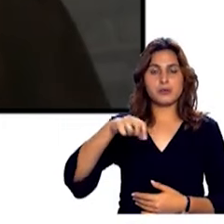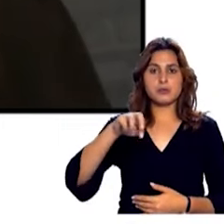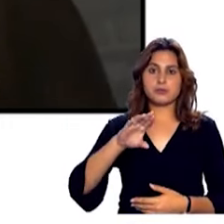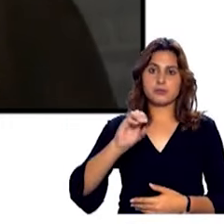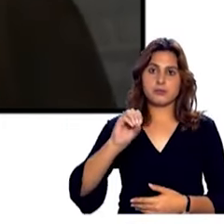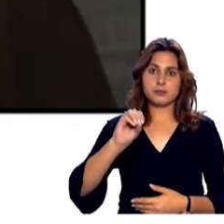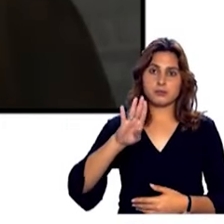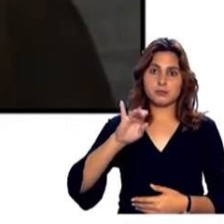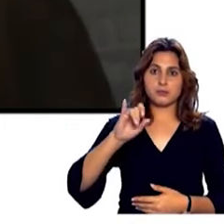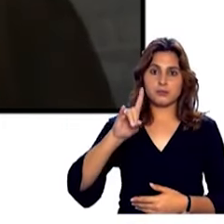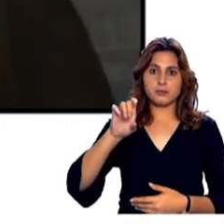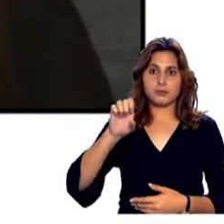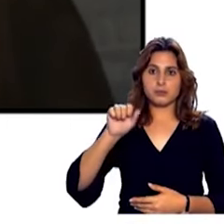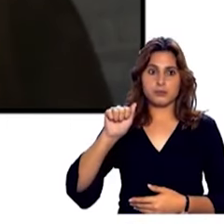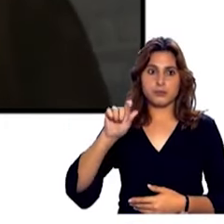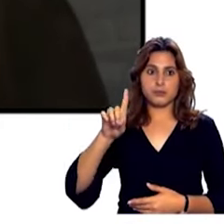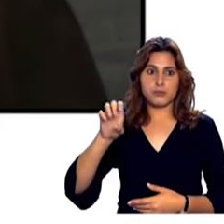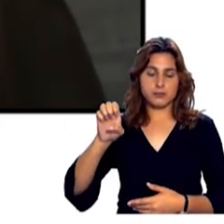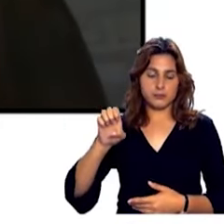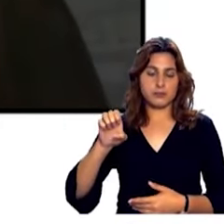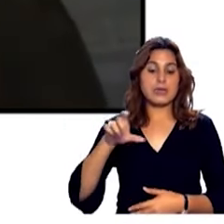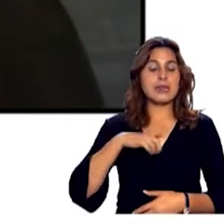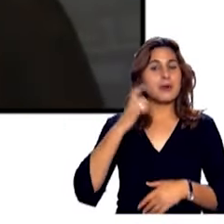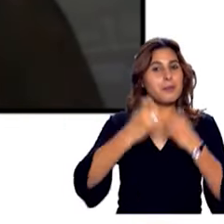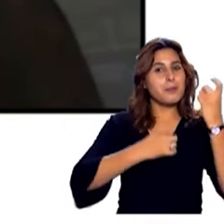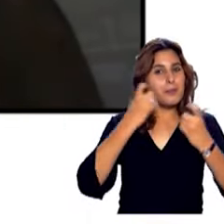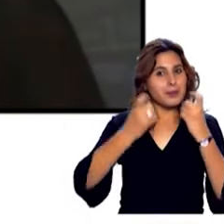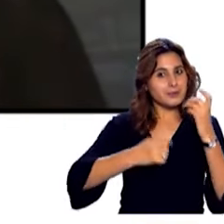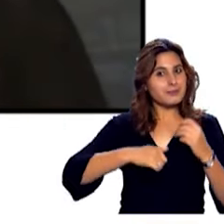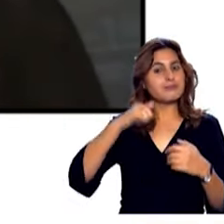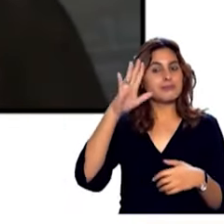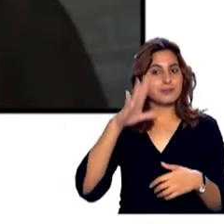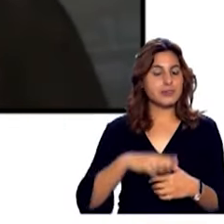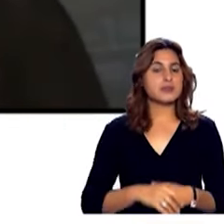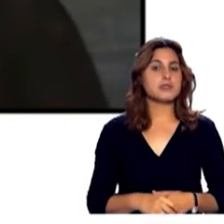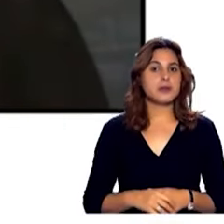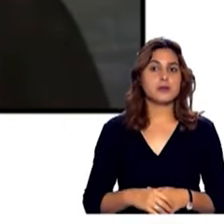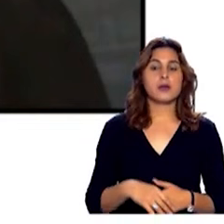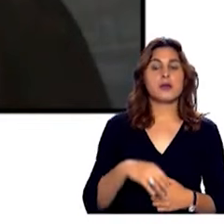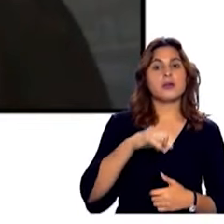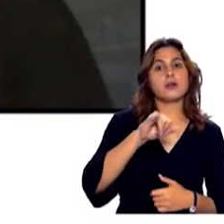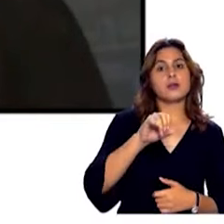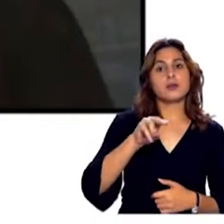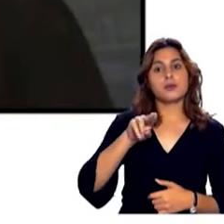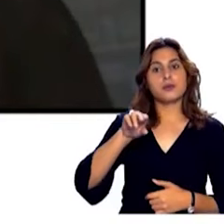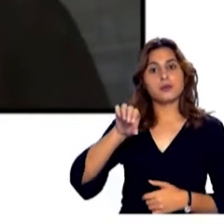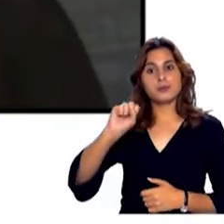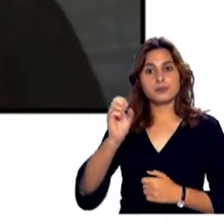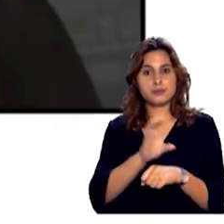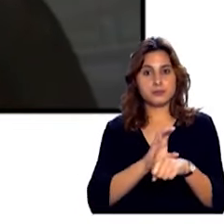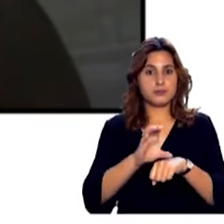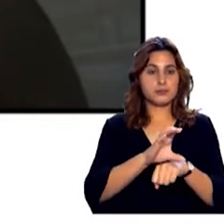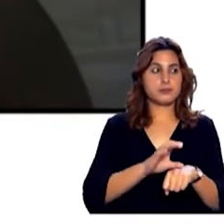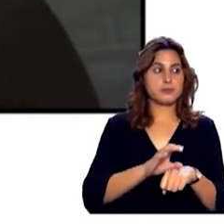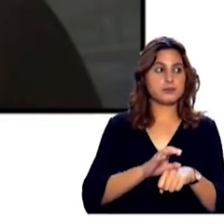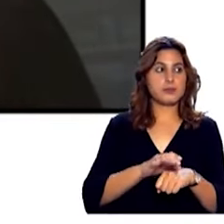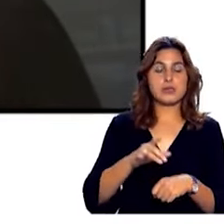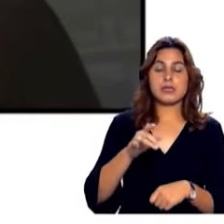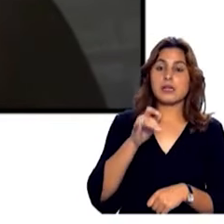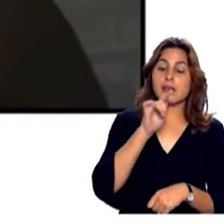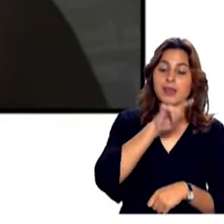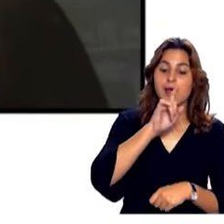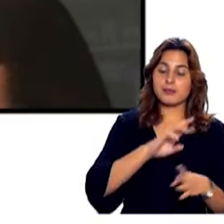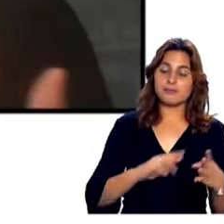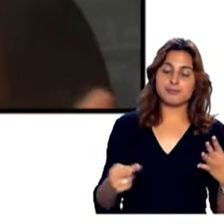haverá uma preocupação maior do ius com relação ao ius constituciones quando se recorrer